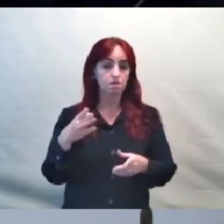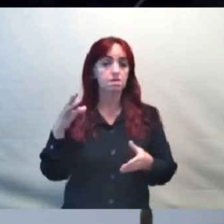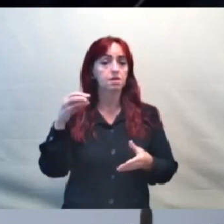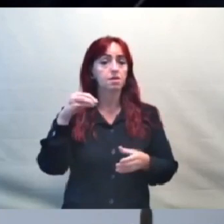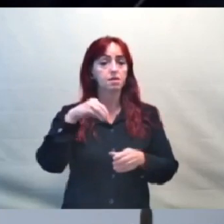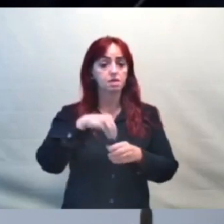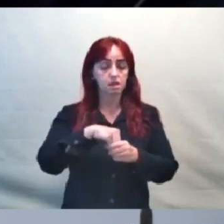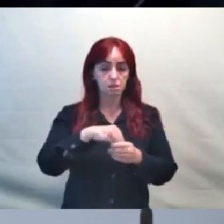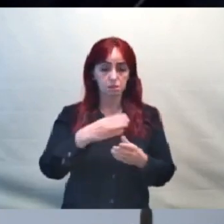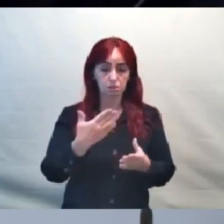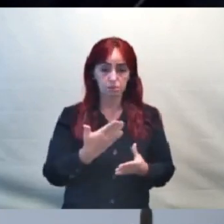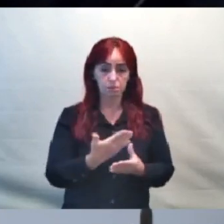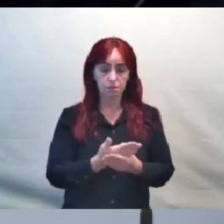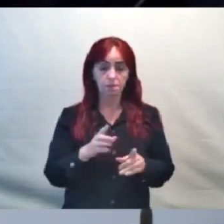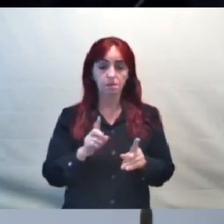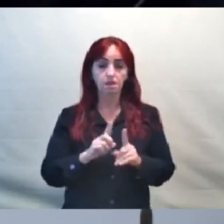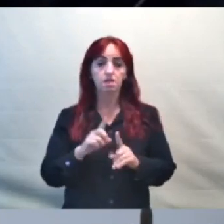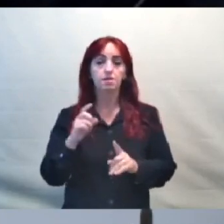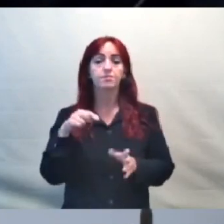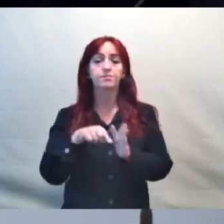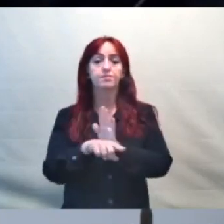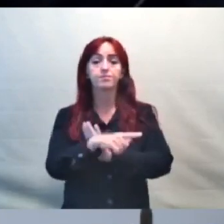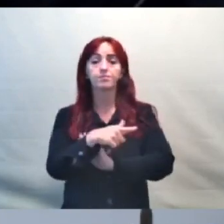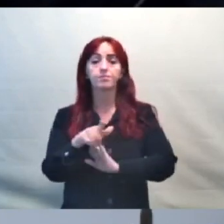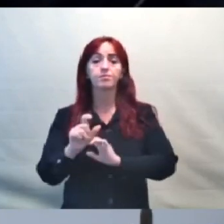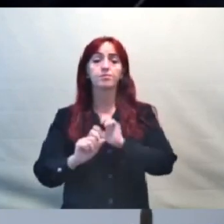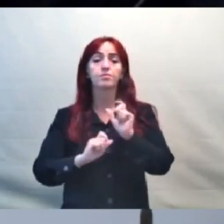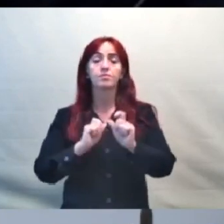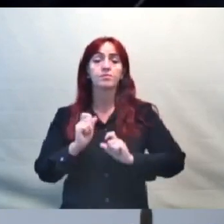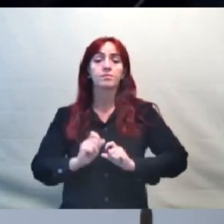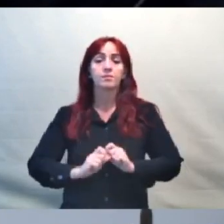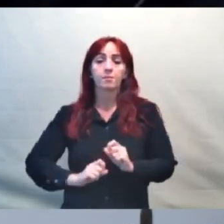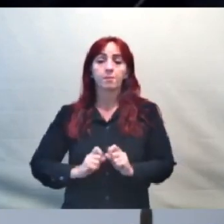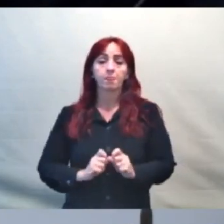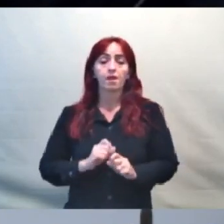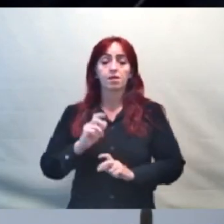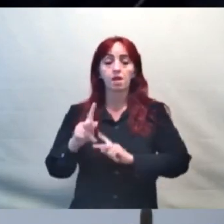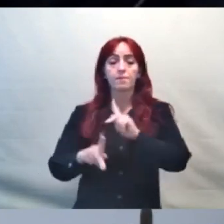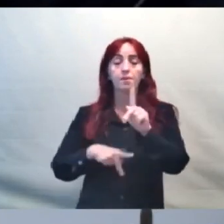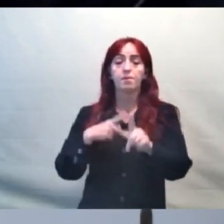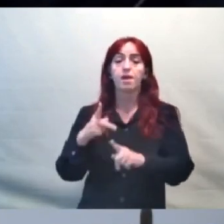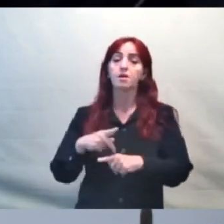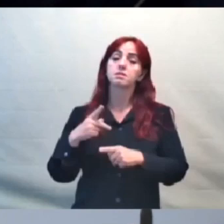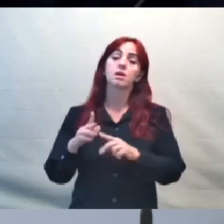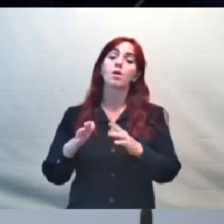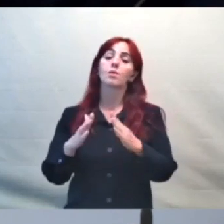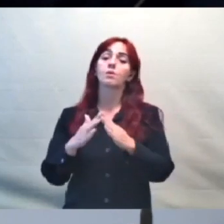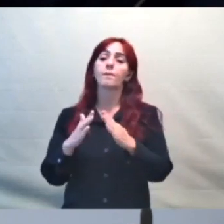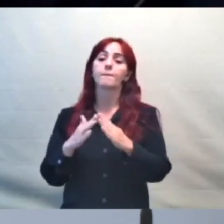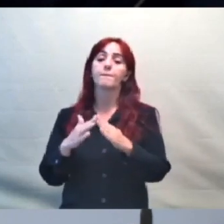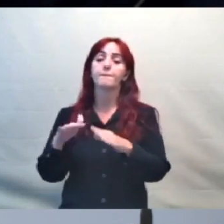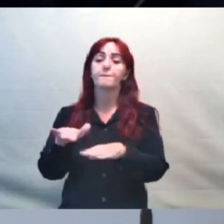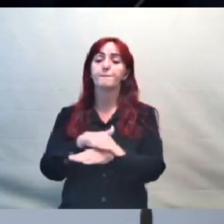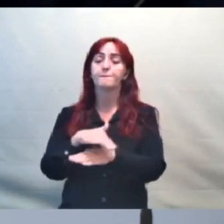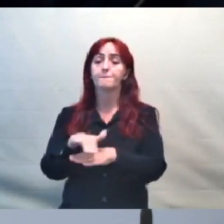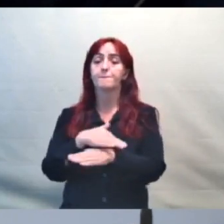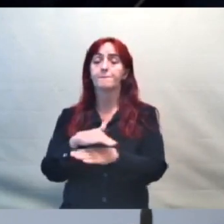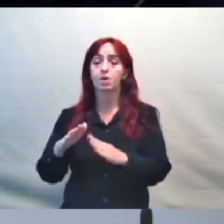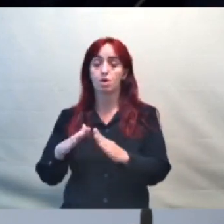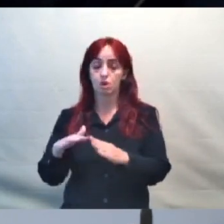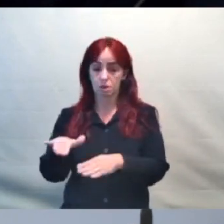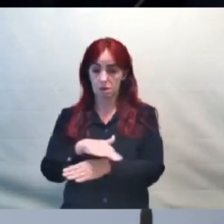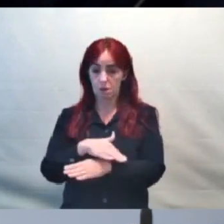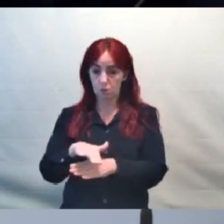de fazer, que é a respeito da questão da população em situação de rua. Nós concluímos a CPI da Pop